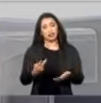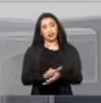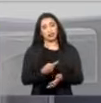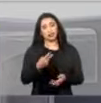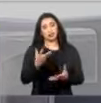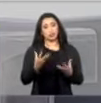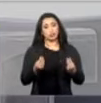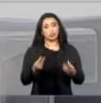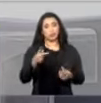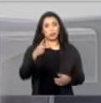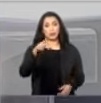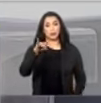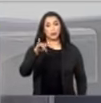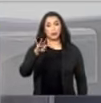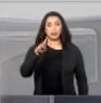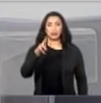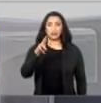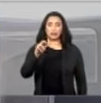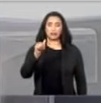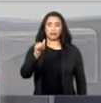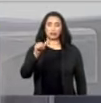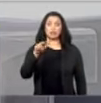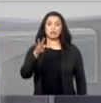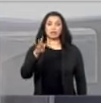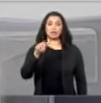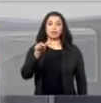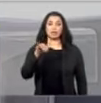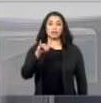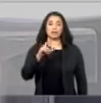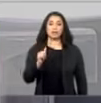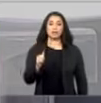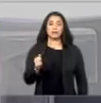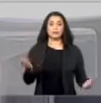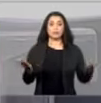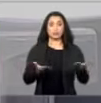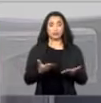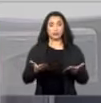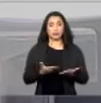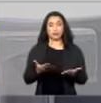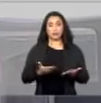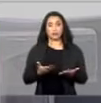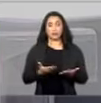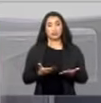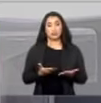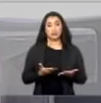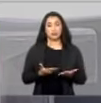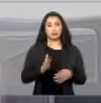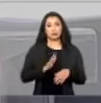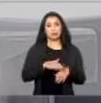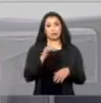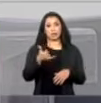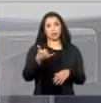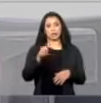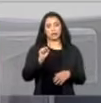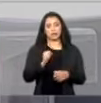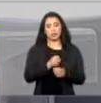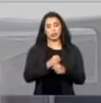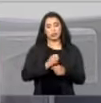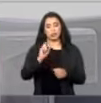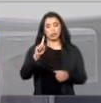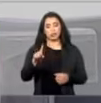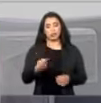Hoje, 2 meses após completar sua maioridade, não sabemos se o que foi feito o foi